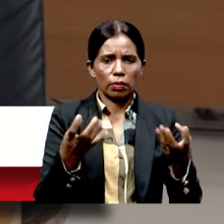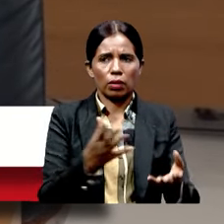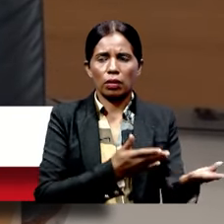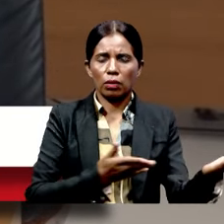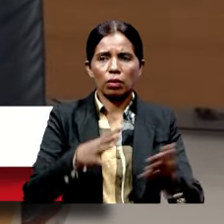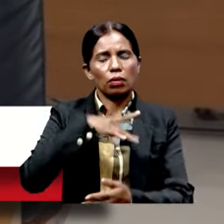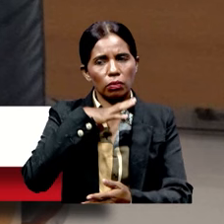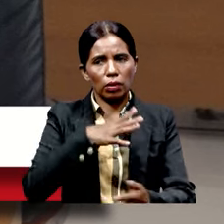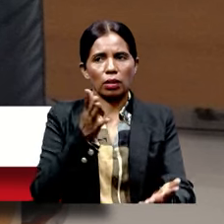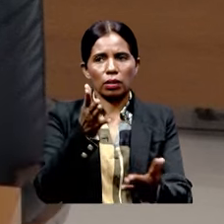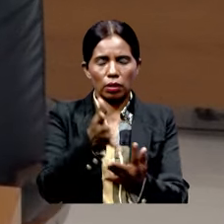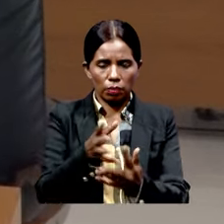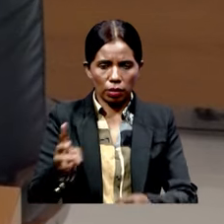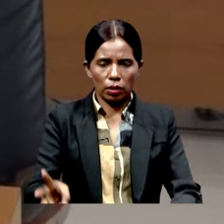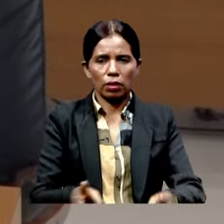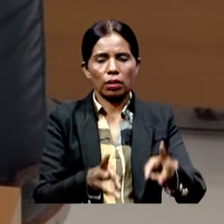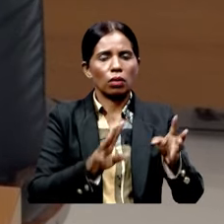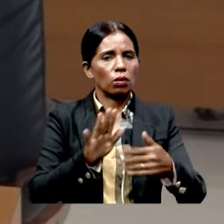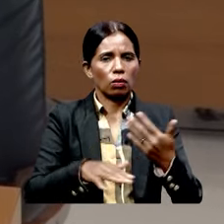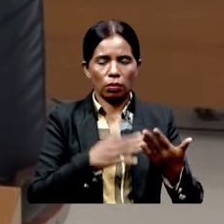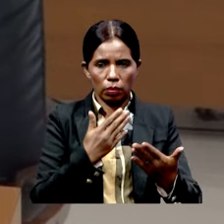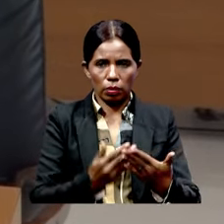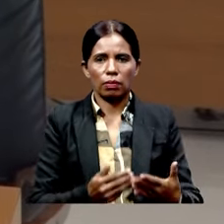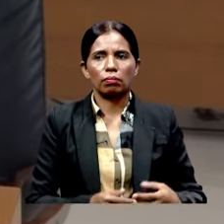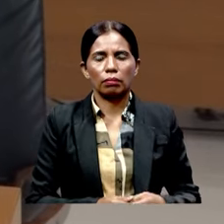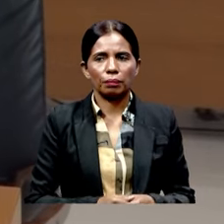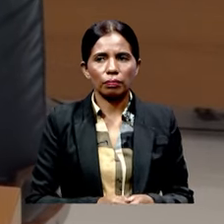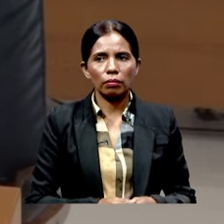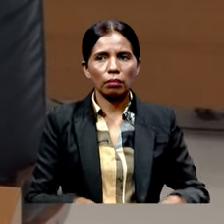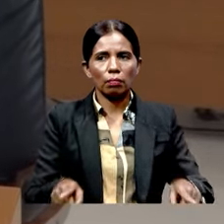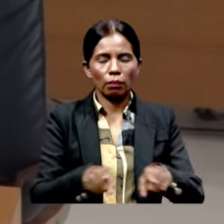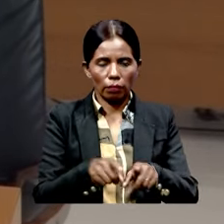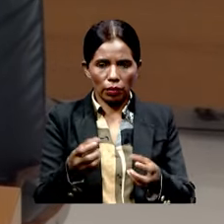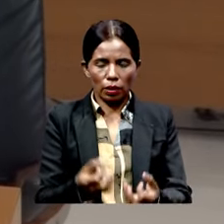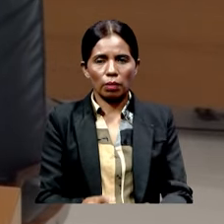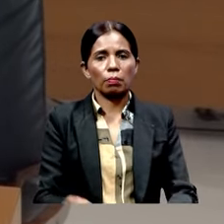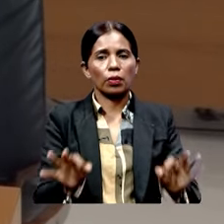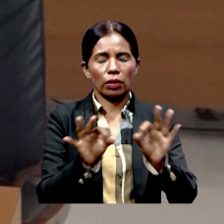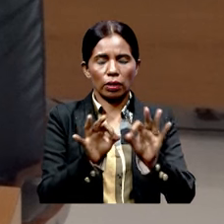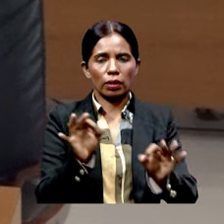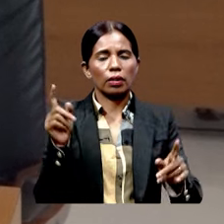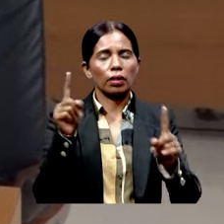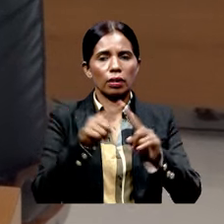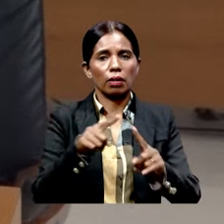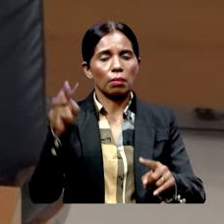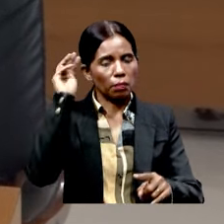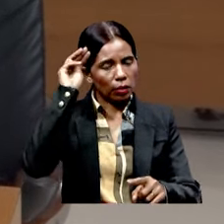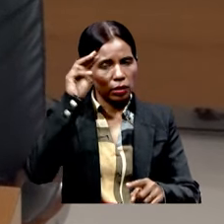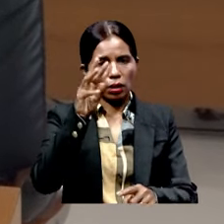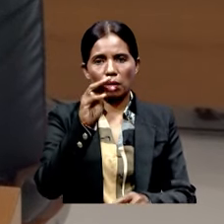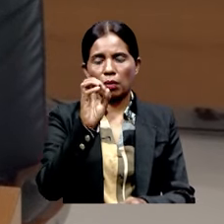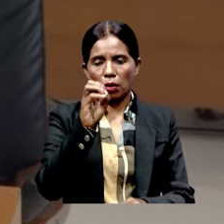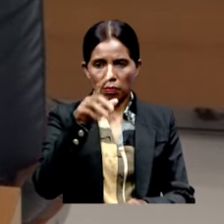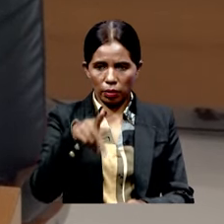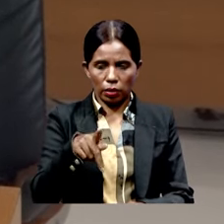foyer tama ba strada laran bua sara hutu ne sai prioridad ida pa ministeri obras publika ida